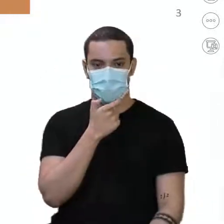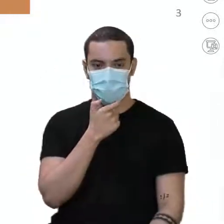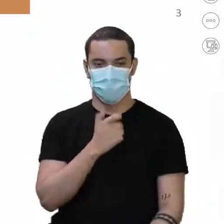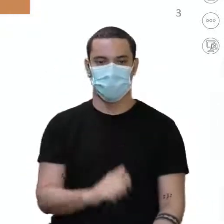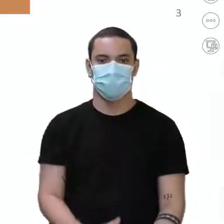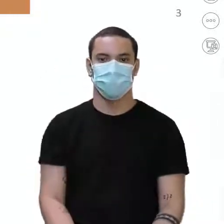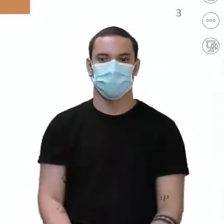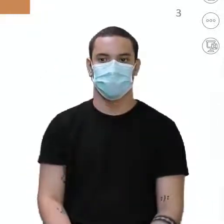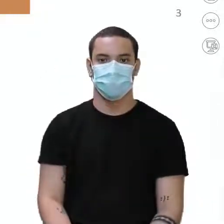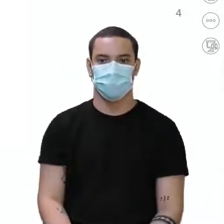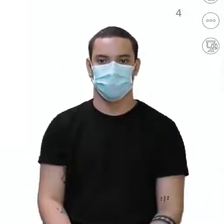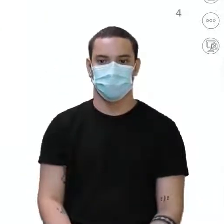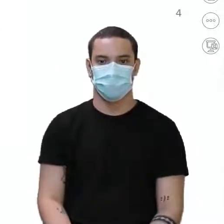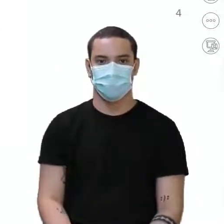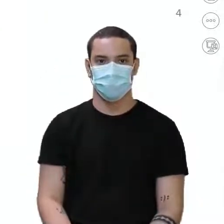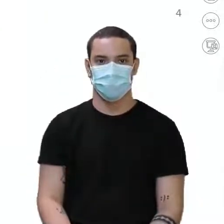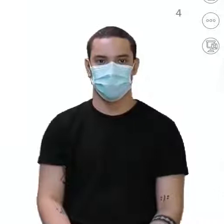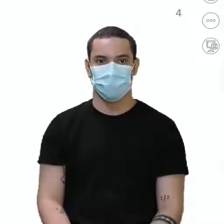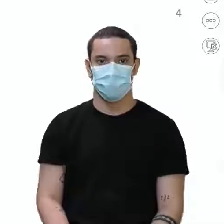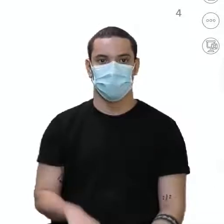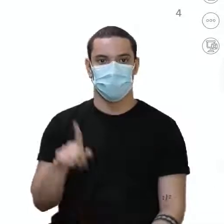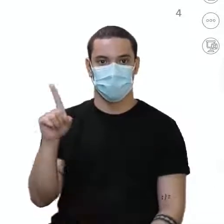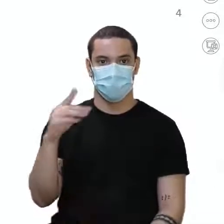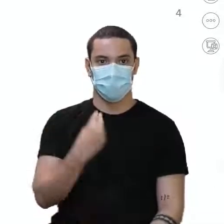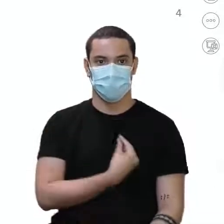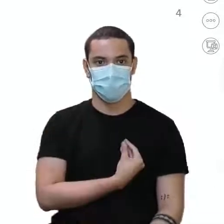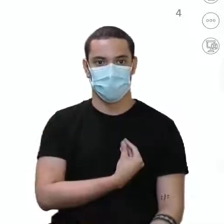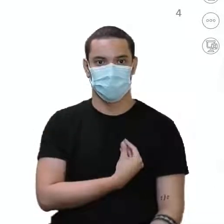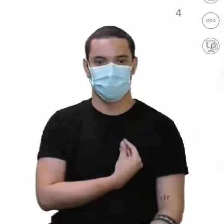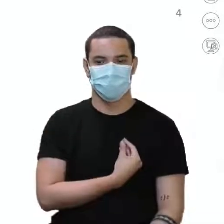inglês. Let's begin, olha aí, present